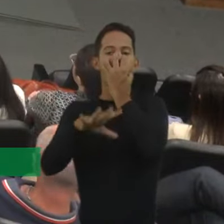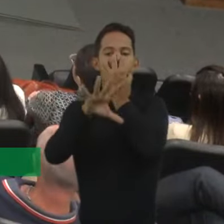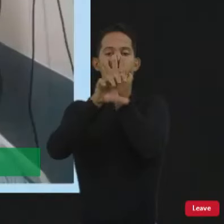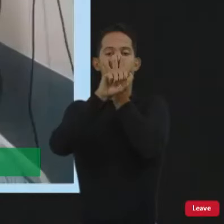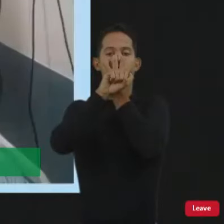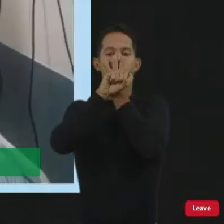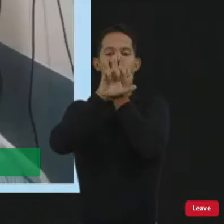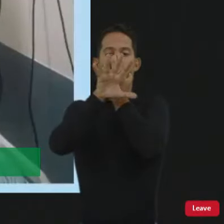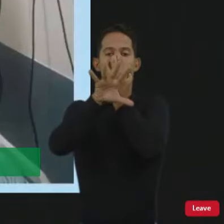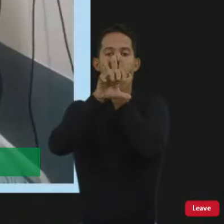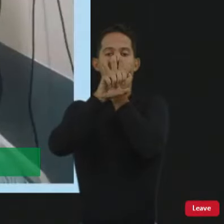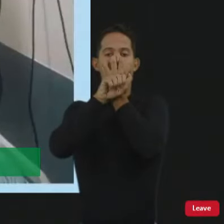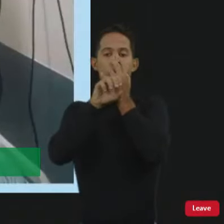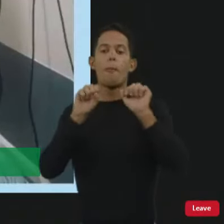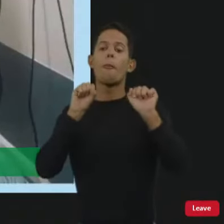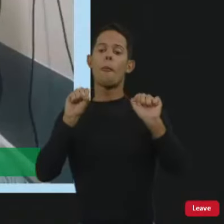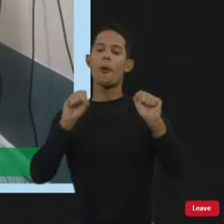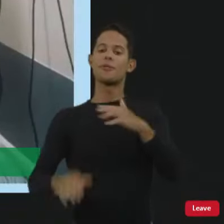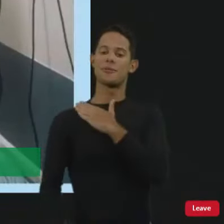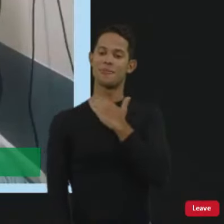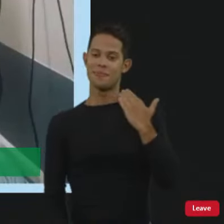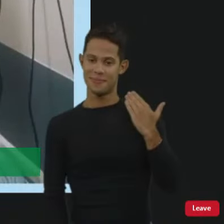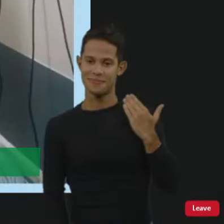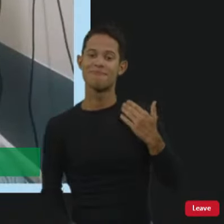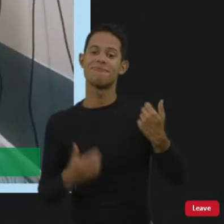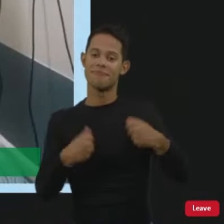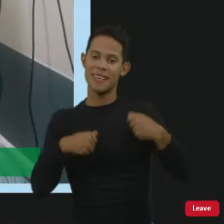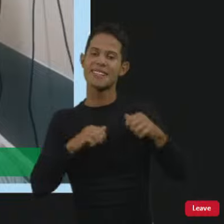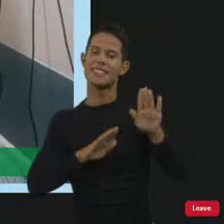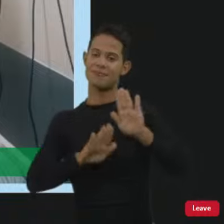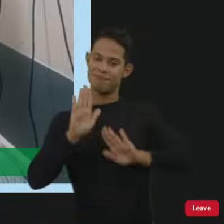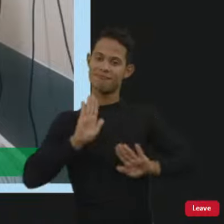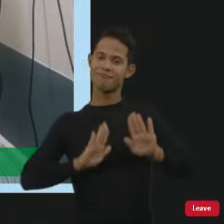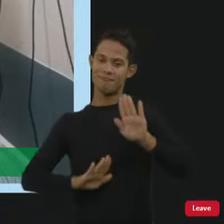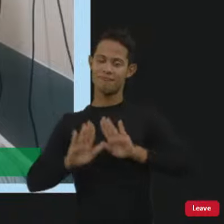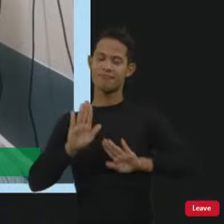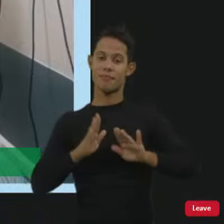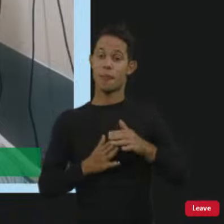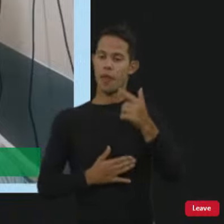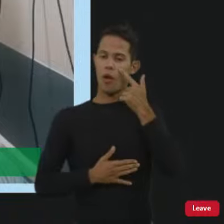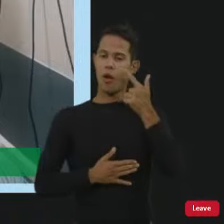Aqui é o paciente, então, por causa de crise de angedema, muitas vezes eles são